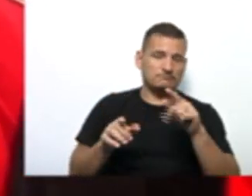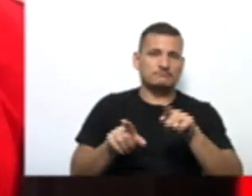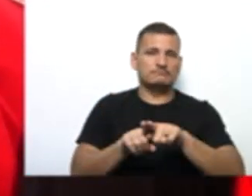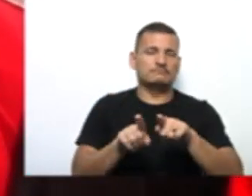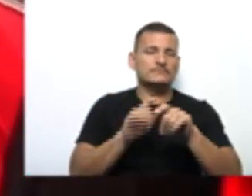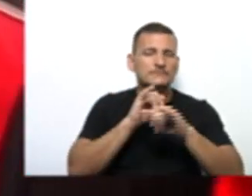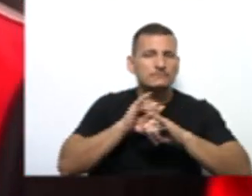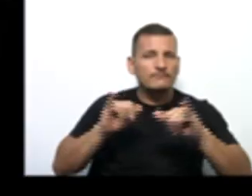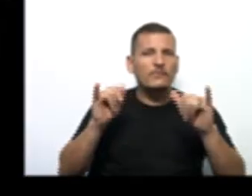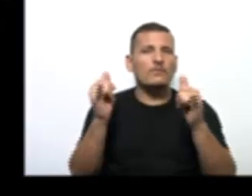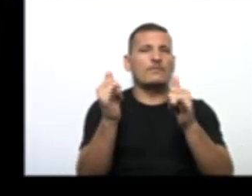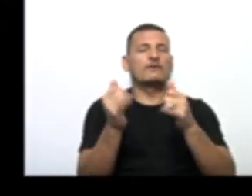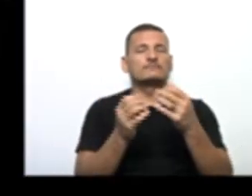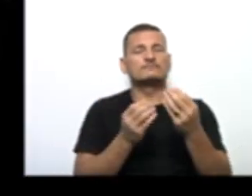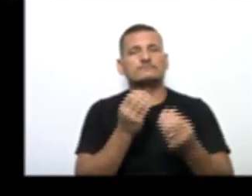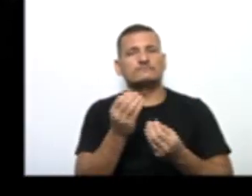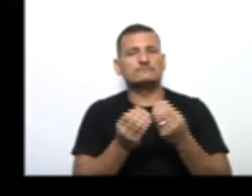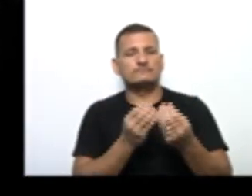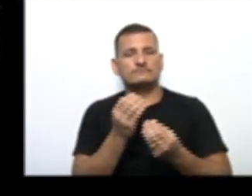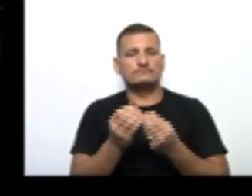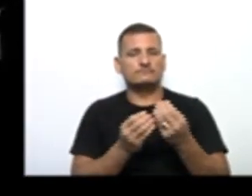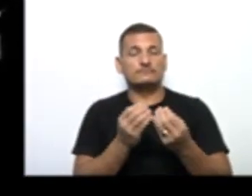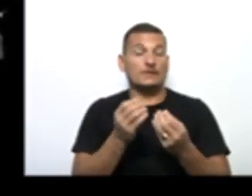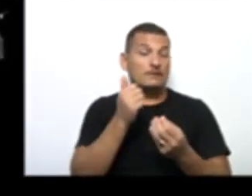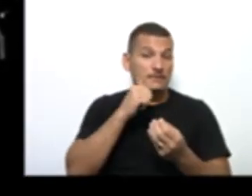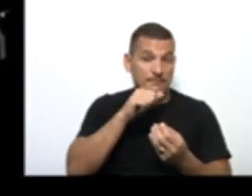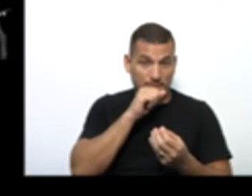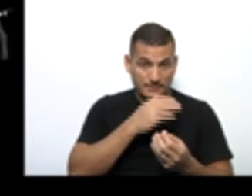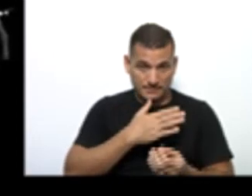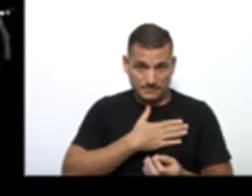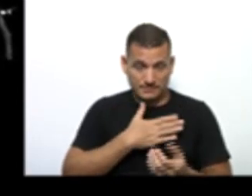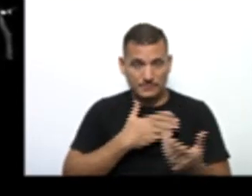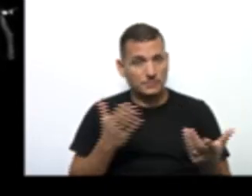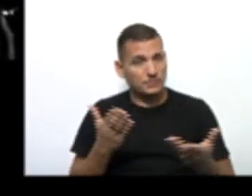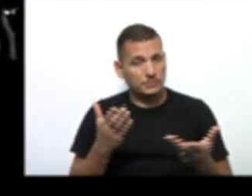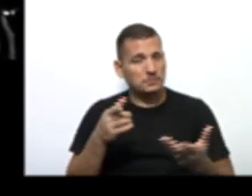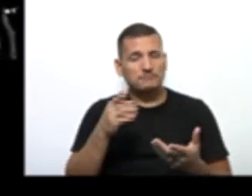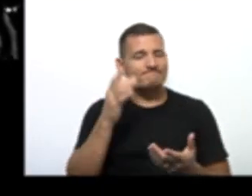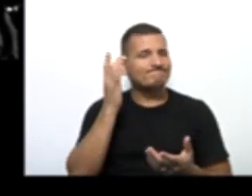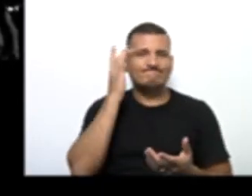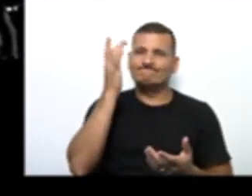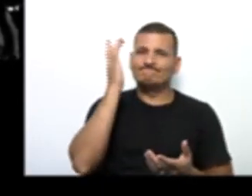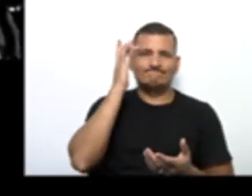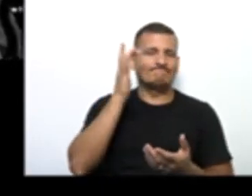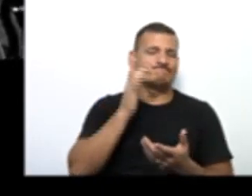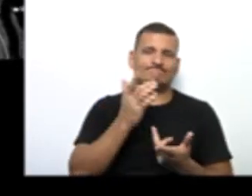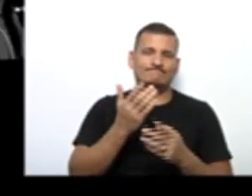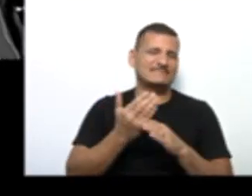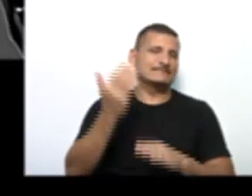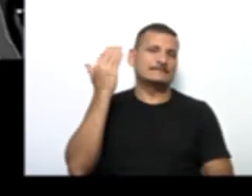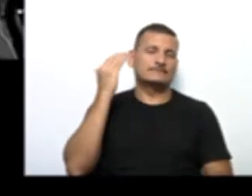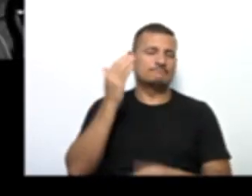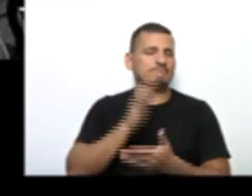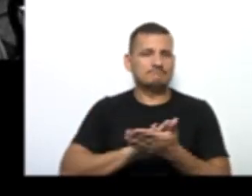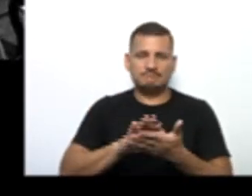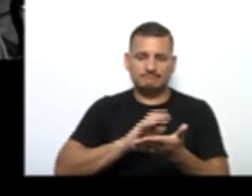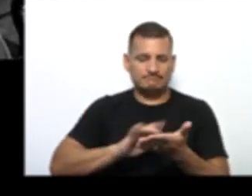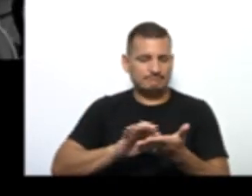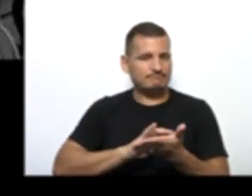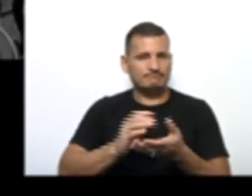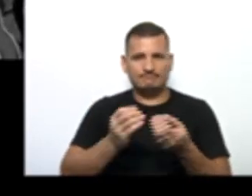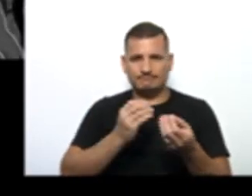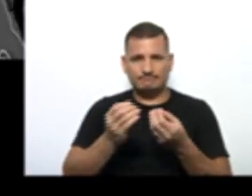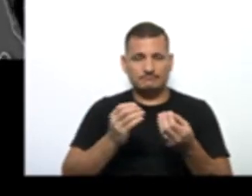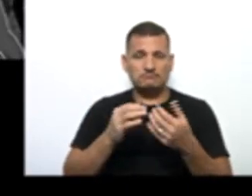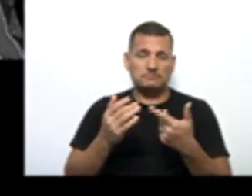que funciona, como é que não funciona. Como até mesmo a minha mãe, hoje ela não sabe mexer em nada, né, naquele tempo, de antes. Eu acredito que eles devem